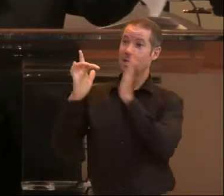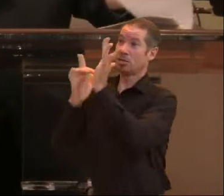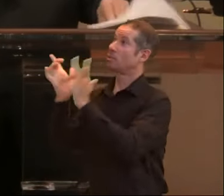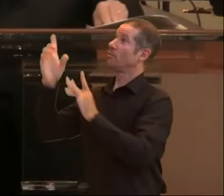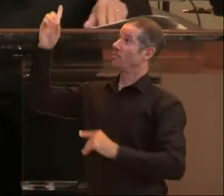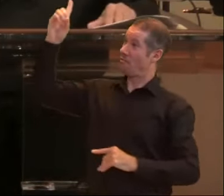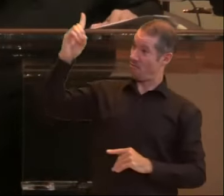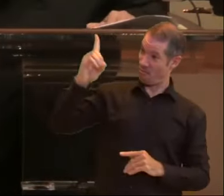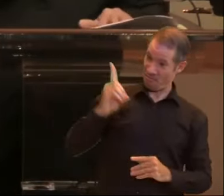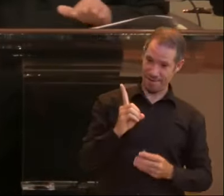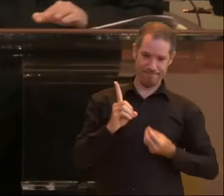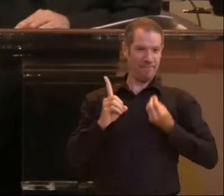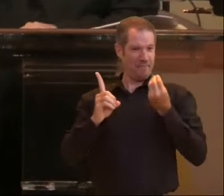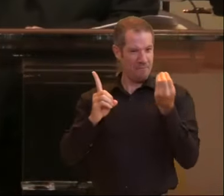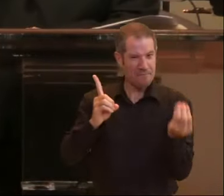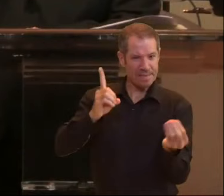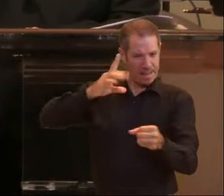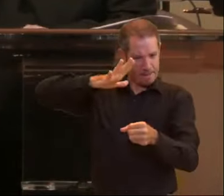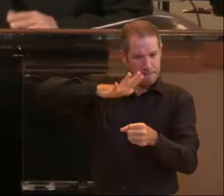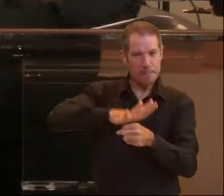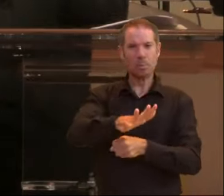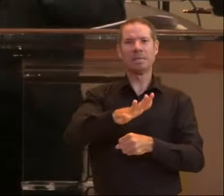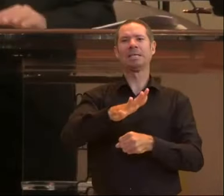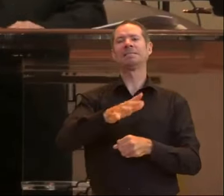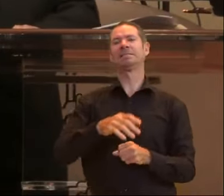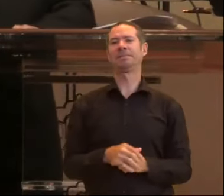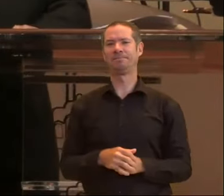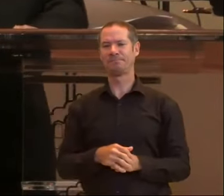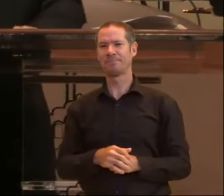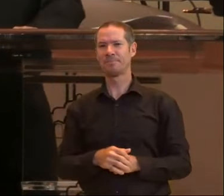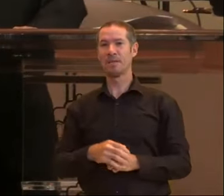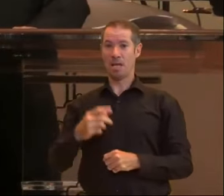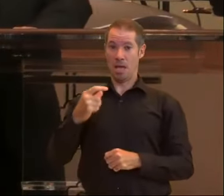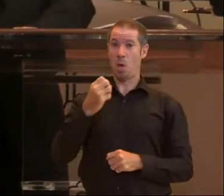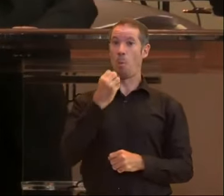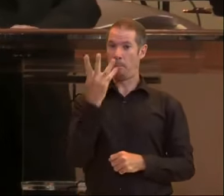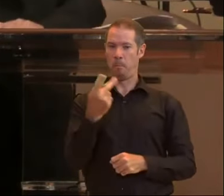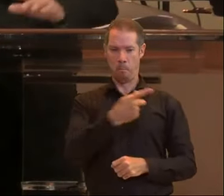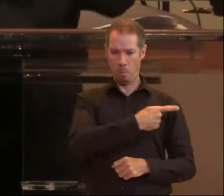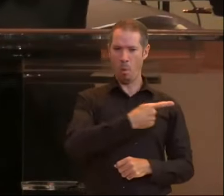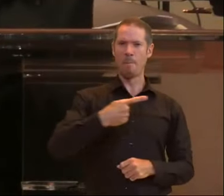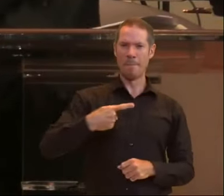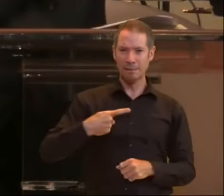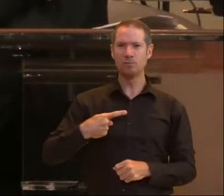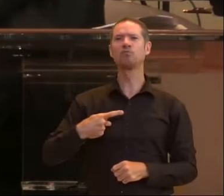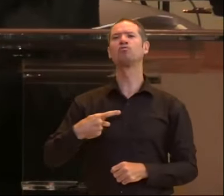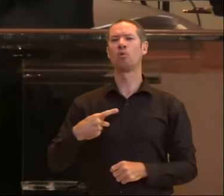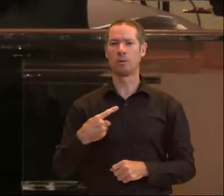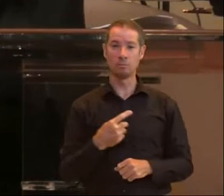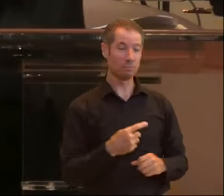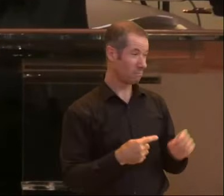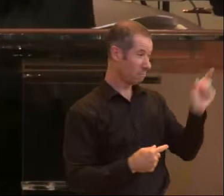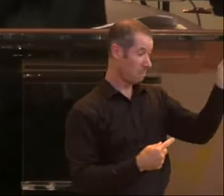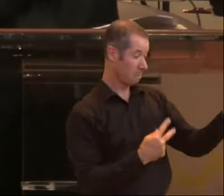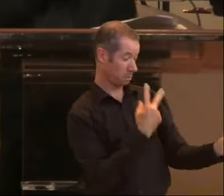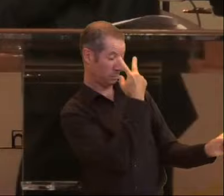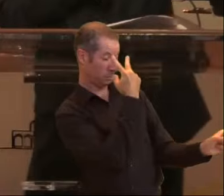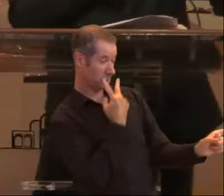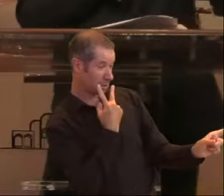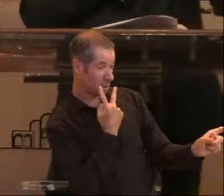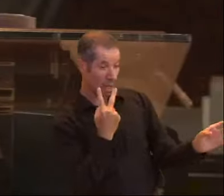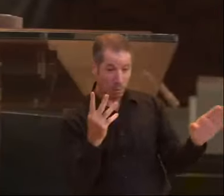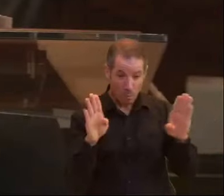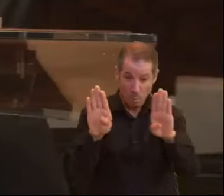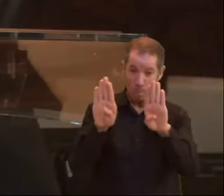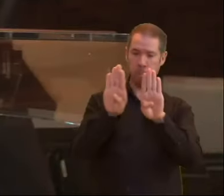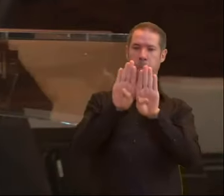que vocês tenham vida e a tenham com abundância. Eu sou o bom pastor. Para o cego, a